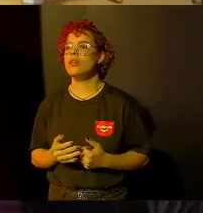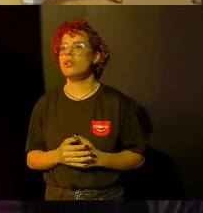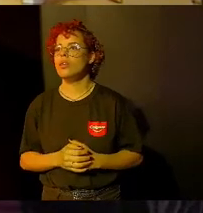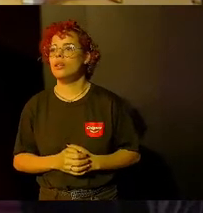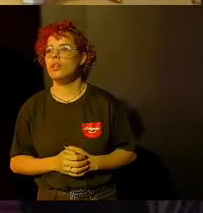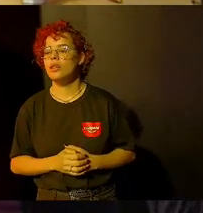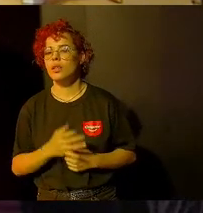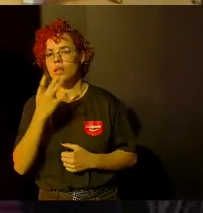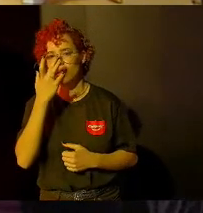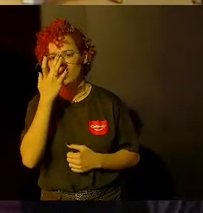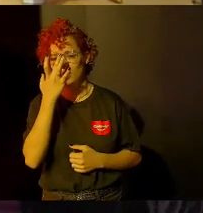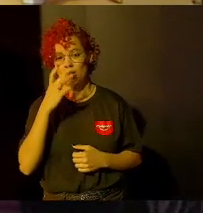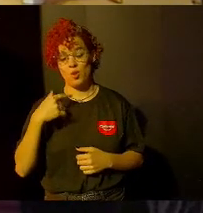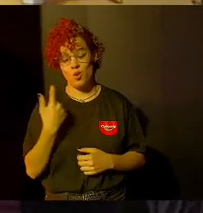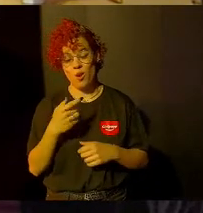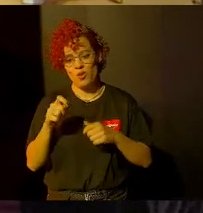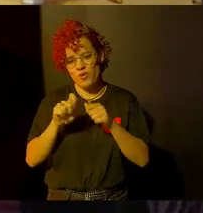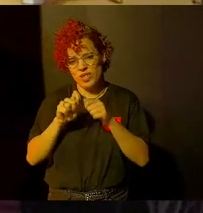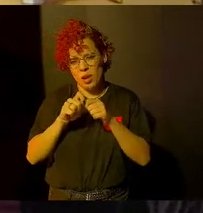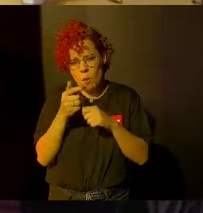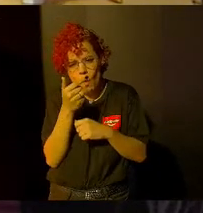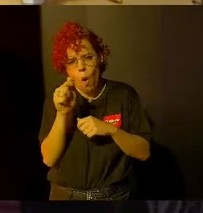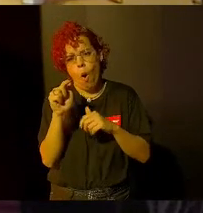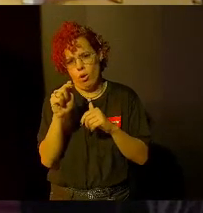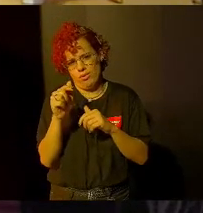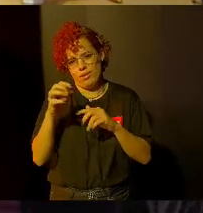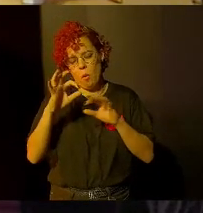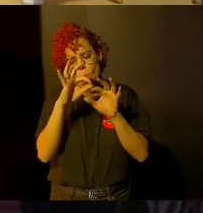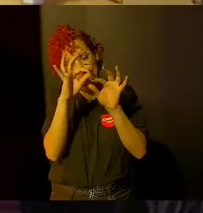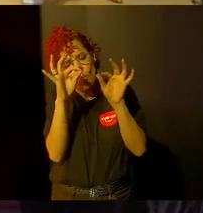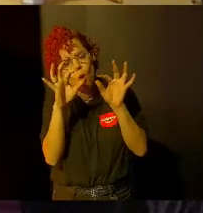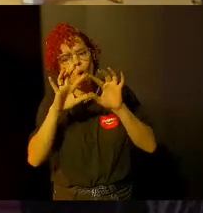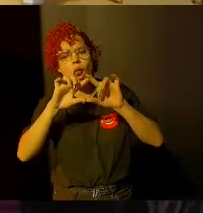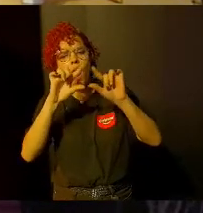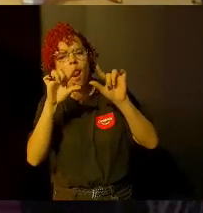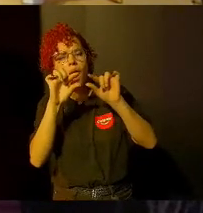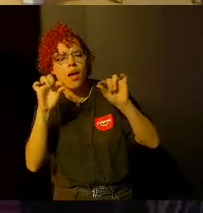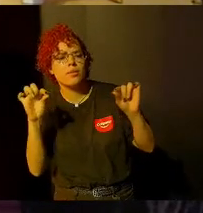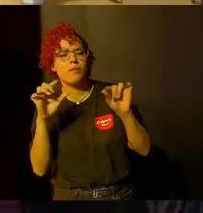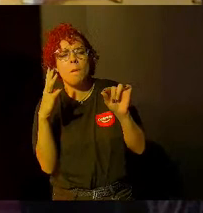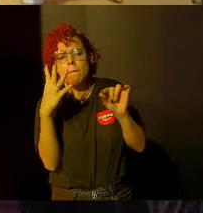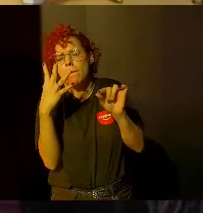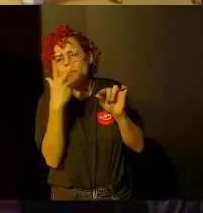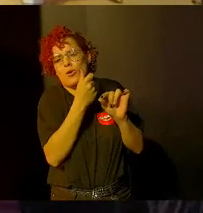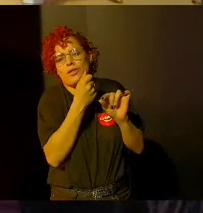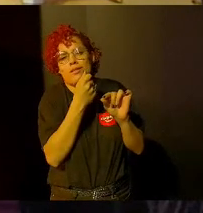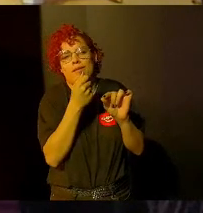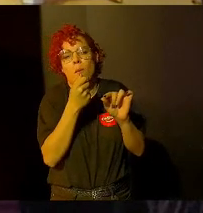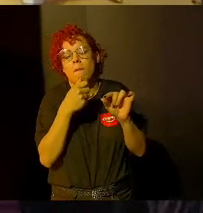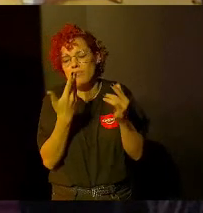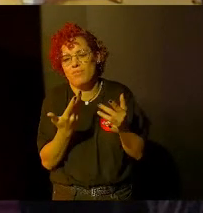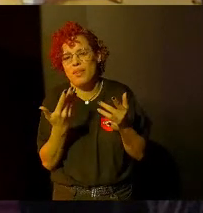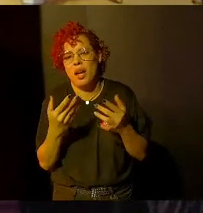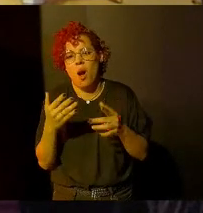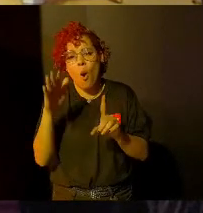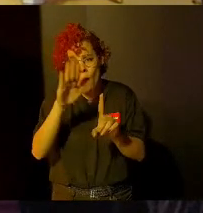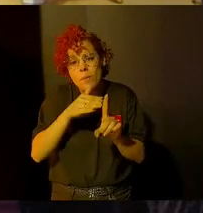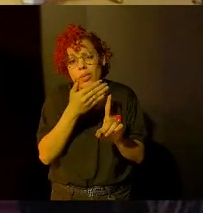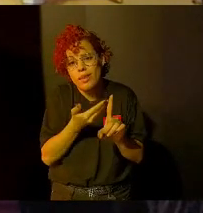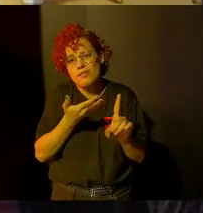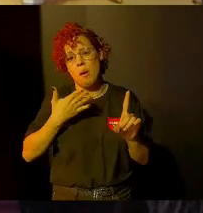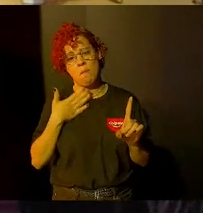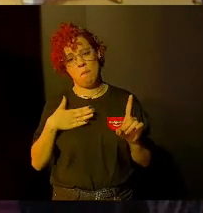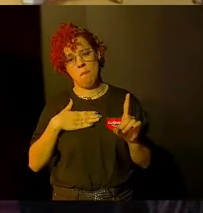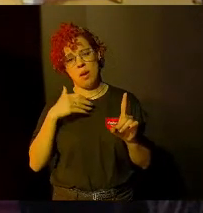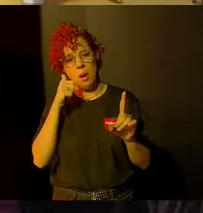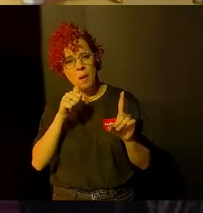que tem um lacinho né assim uma coisa assim bem bonita e para honrar né o jeito até que ela